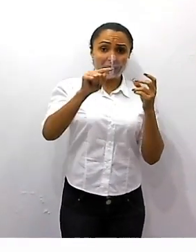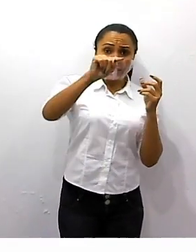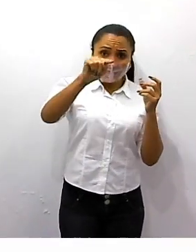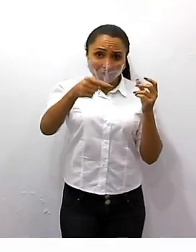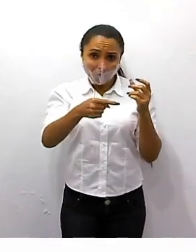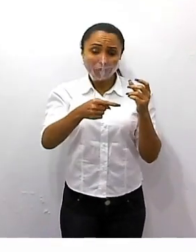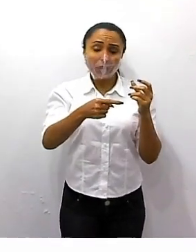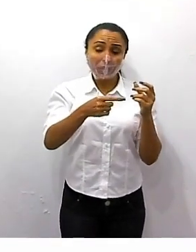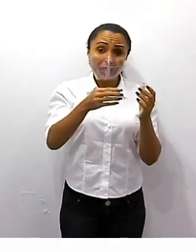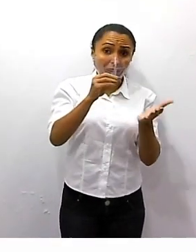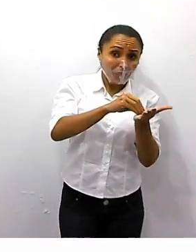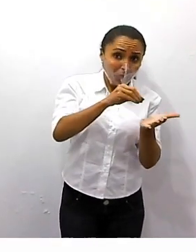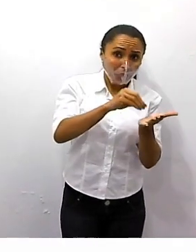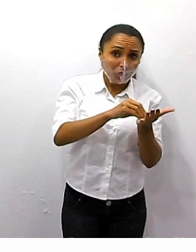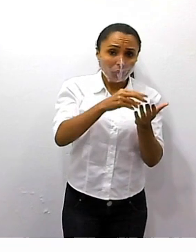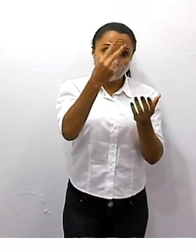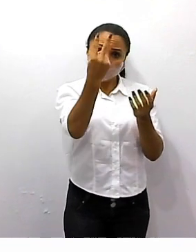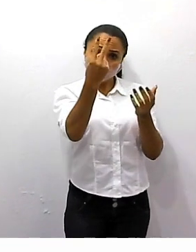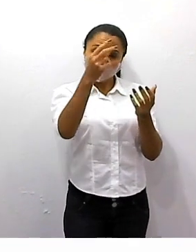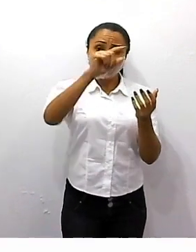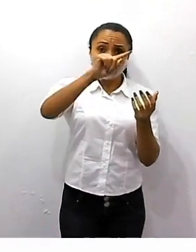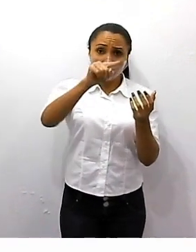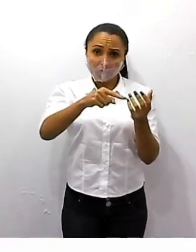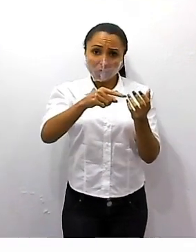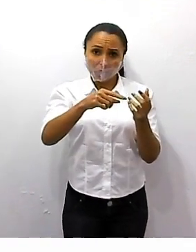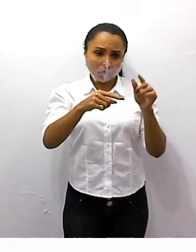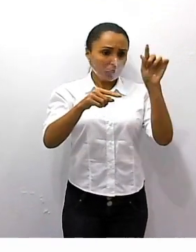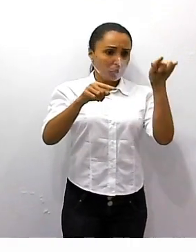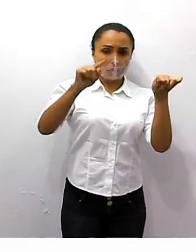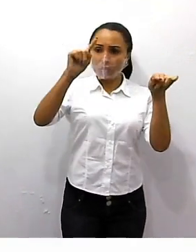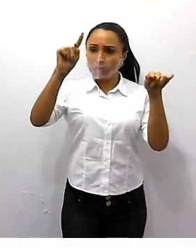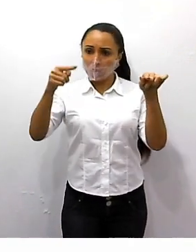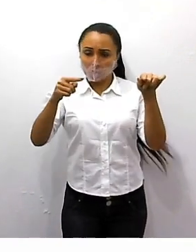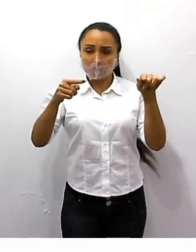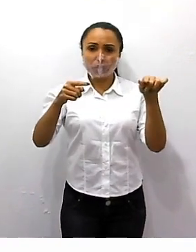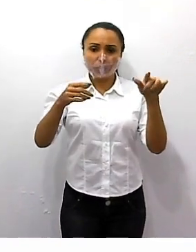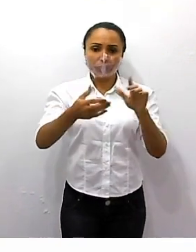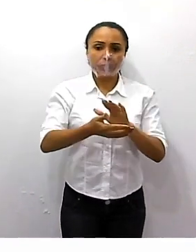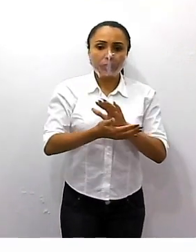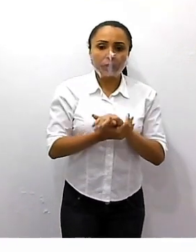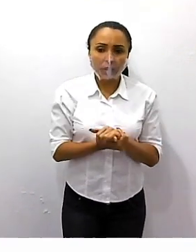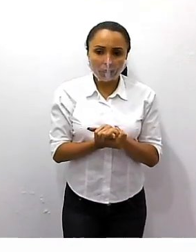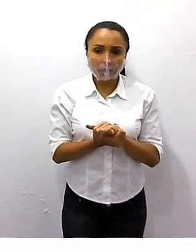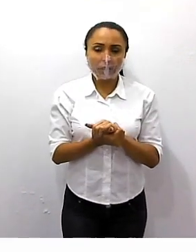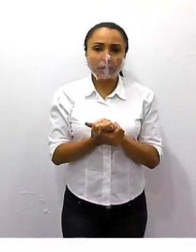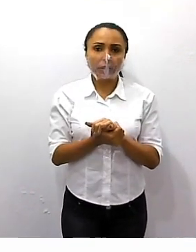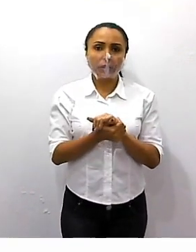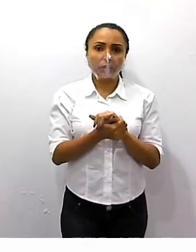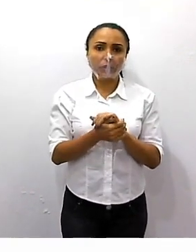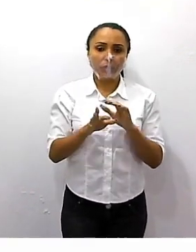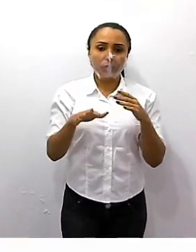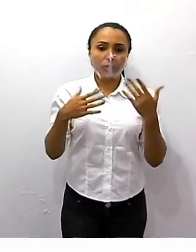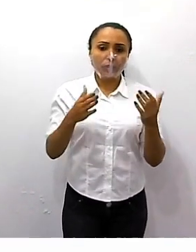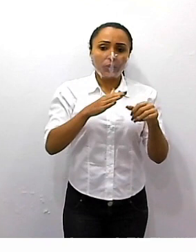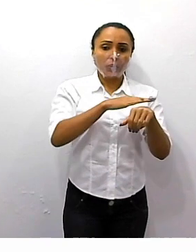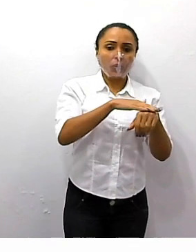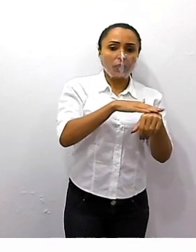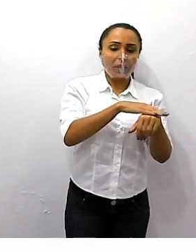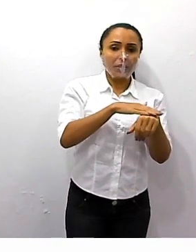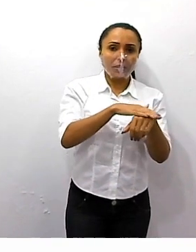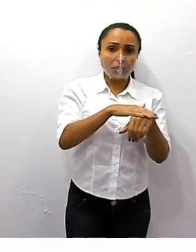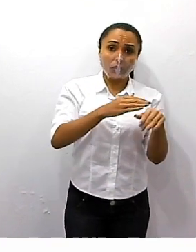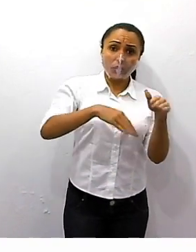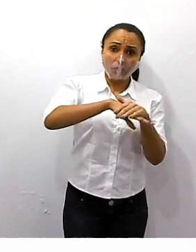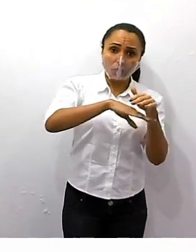na verdade, duas vírgulas, isolando essa oração intercalada aí, ó, conversando sobre